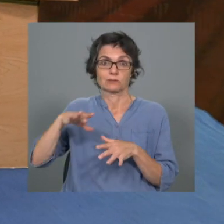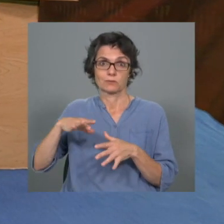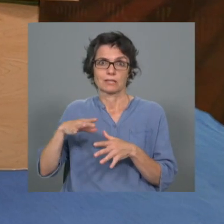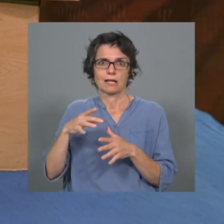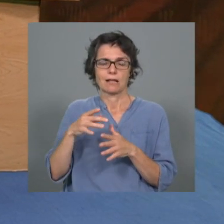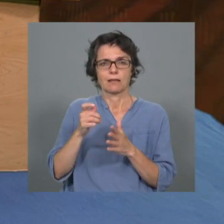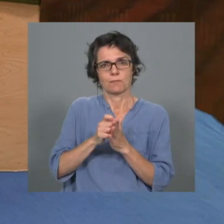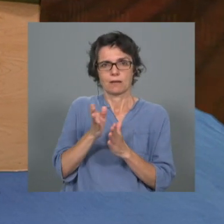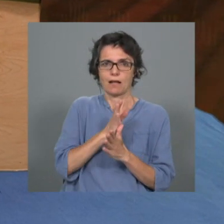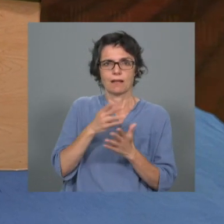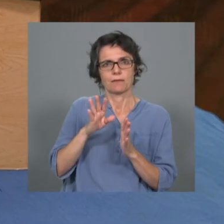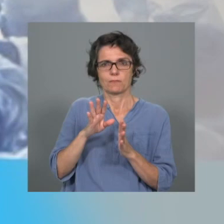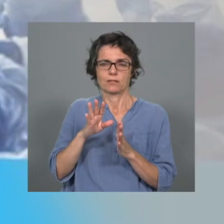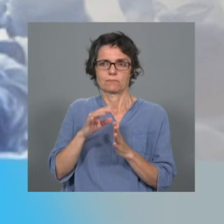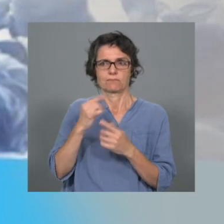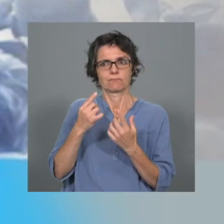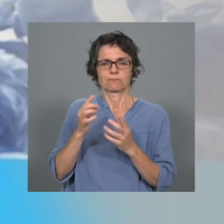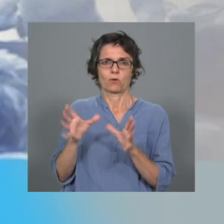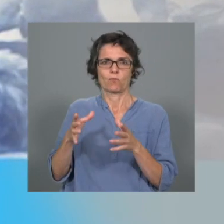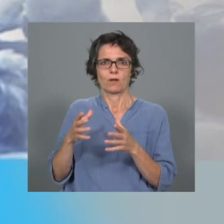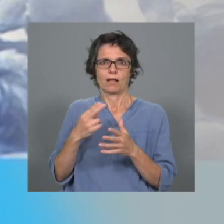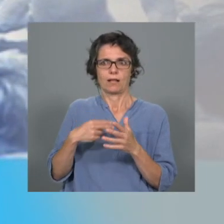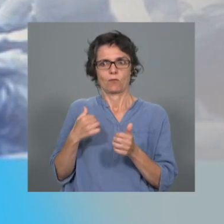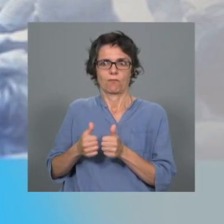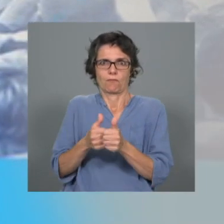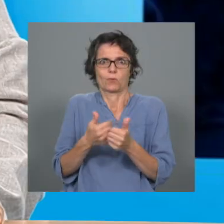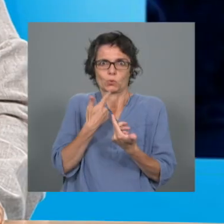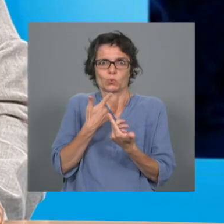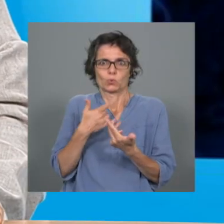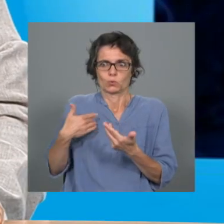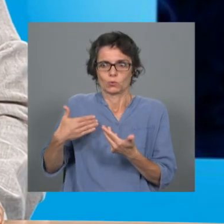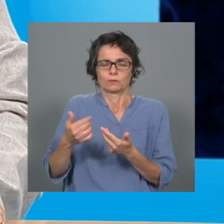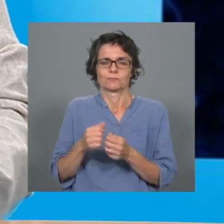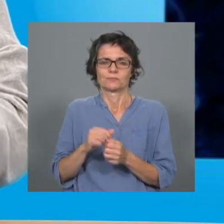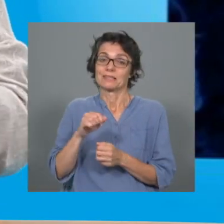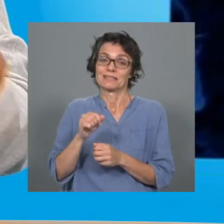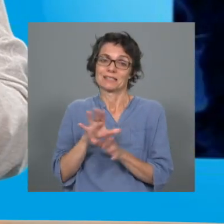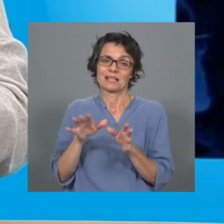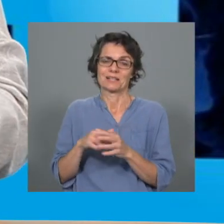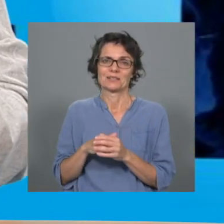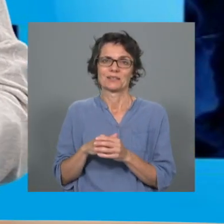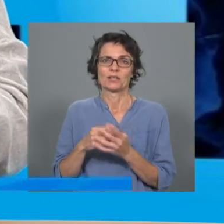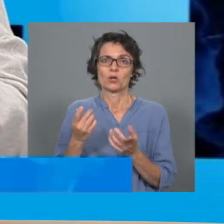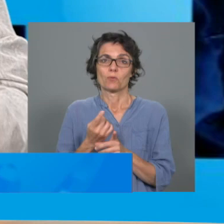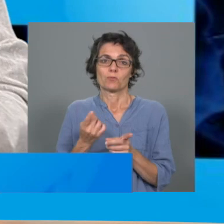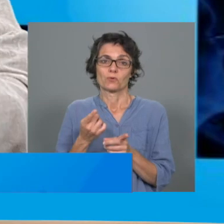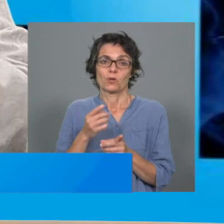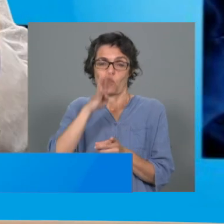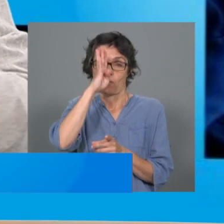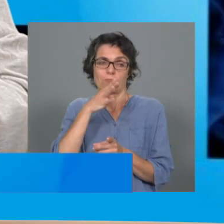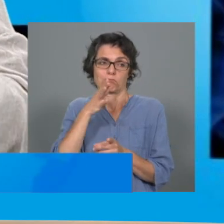surpresa, nomeadamente mediática, mas também na comunidade católica. Sim, também pelo estilo do Papa, ou seja, eu poderia ter dito no